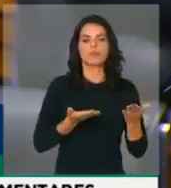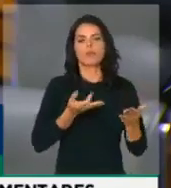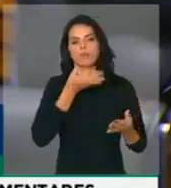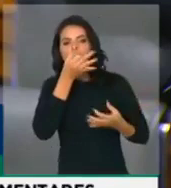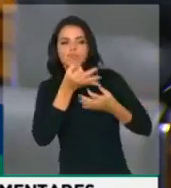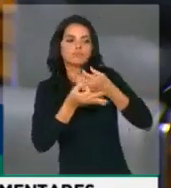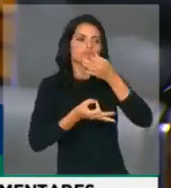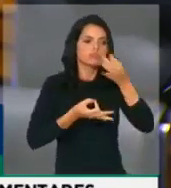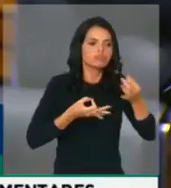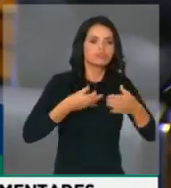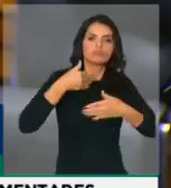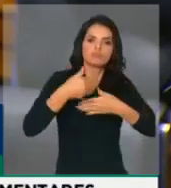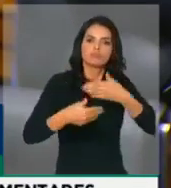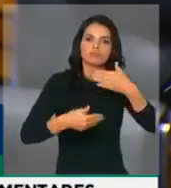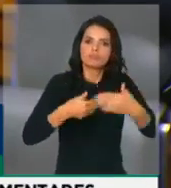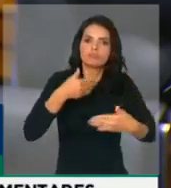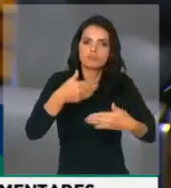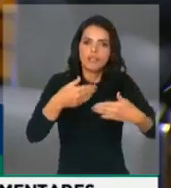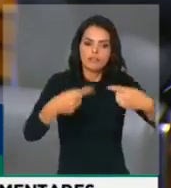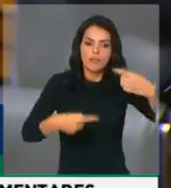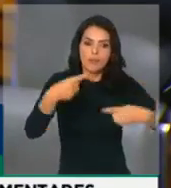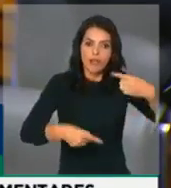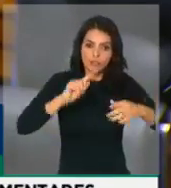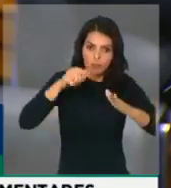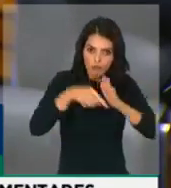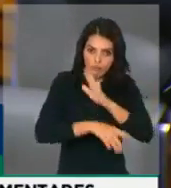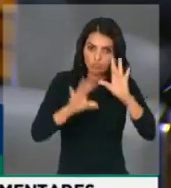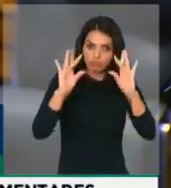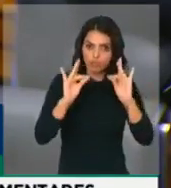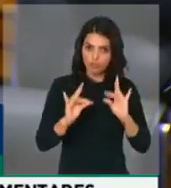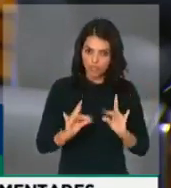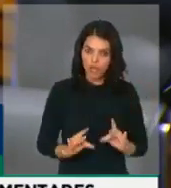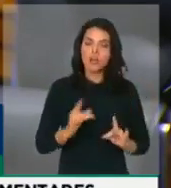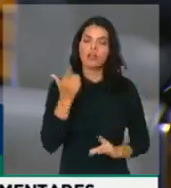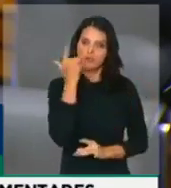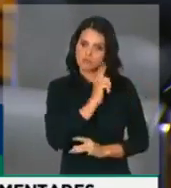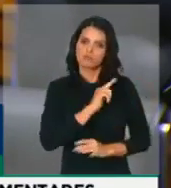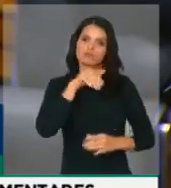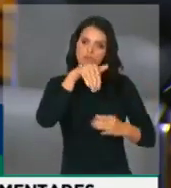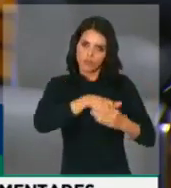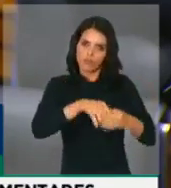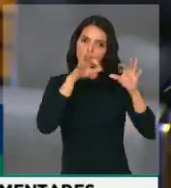que a gente possa construir um debate mais aprofundado. E, a partir disso, a gente afirmar, sim,